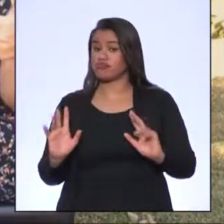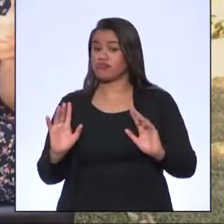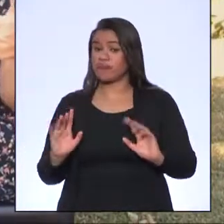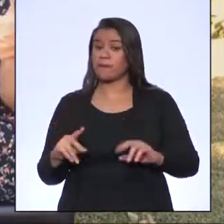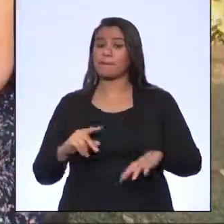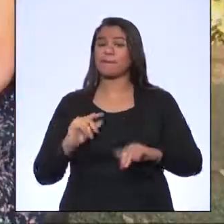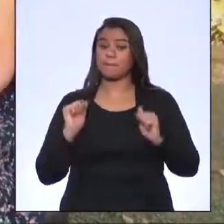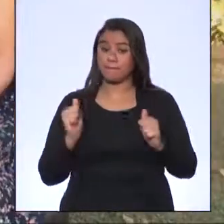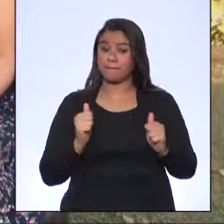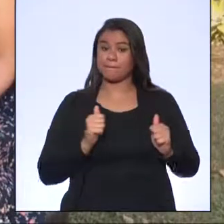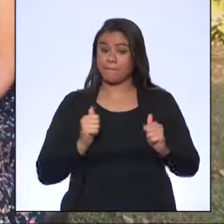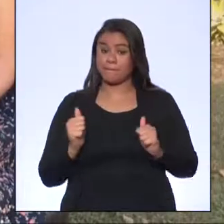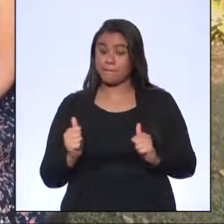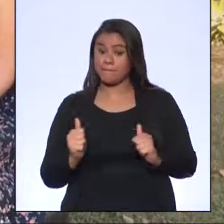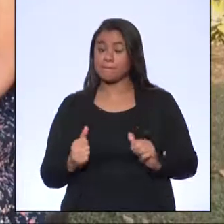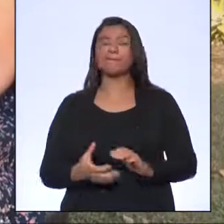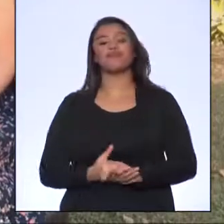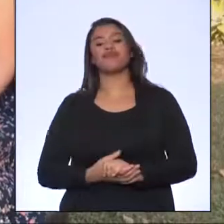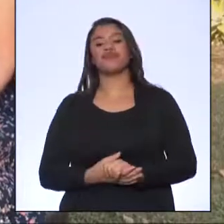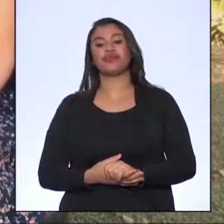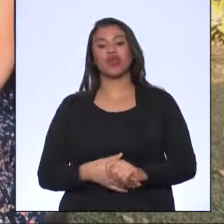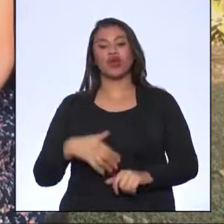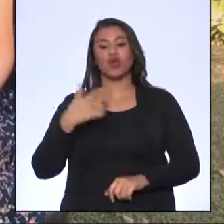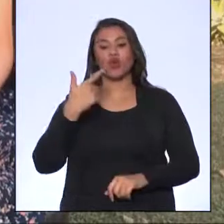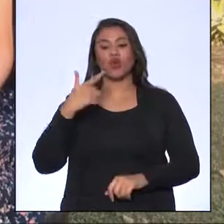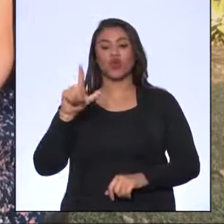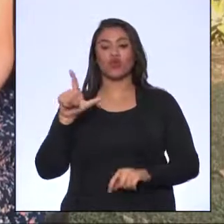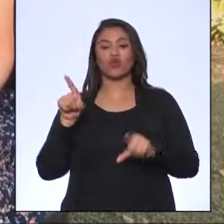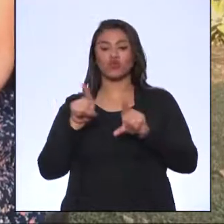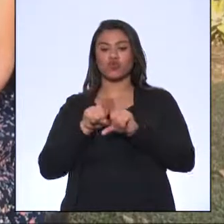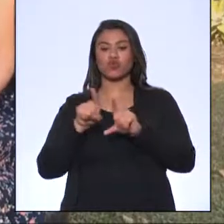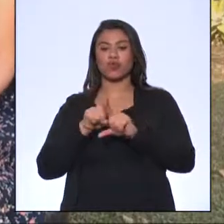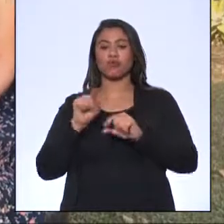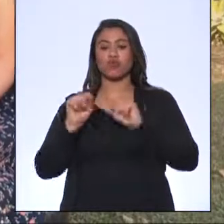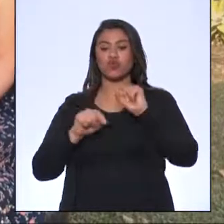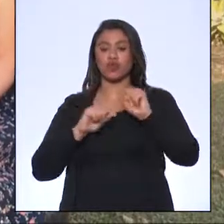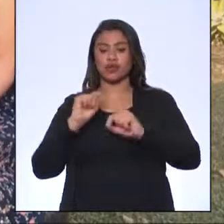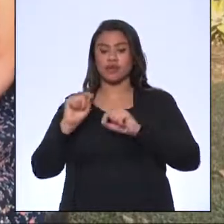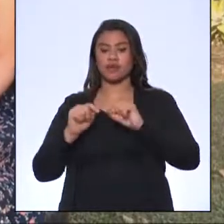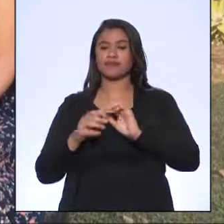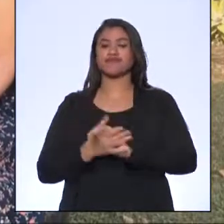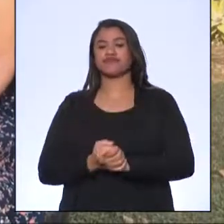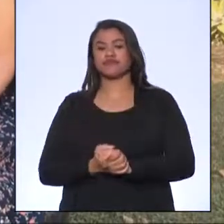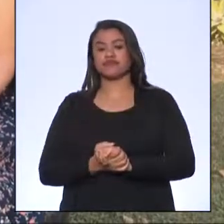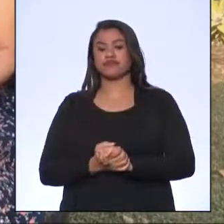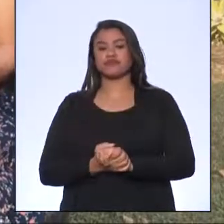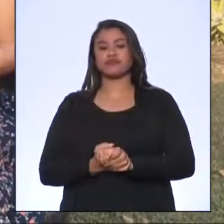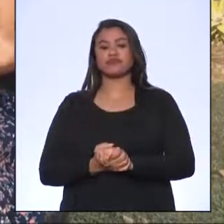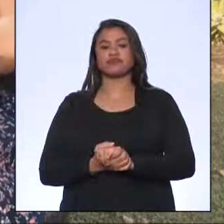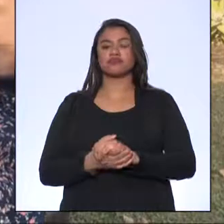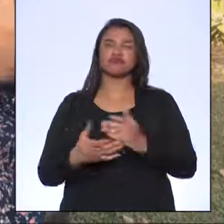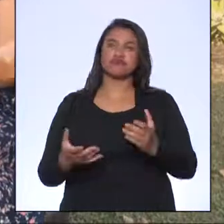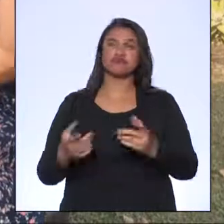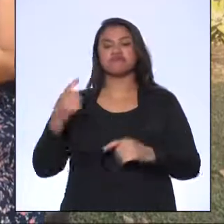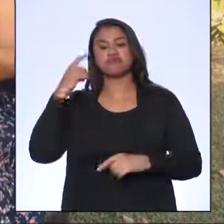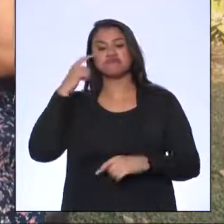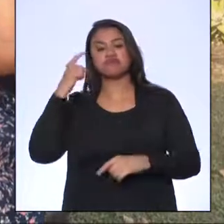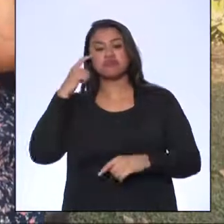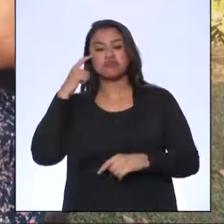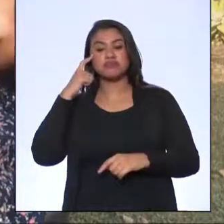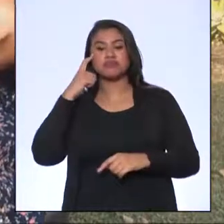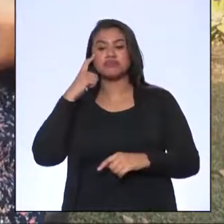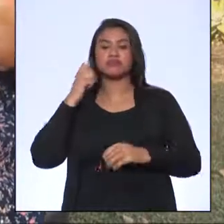bem? Há ainda uma outra maneira de dividir a África a partir de características sociais,